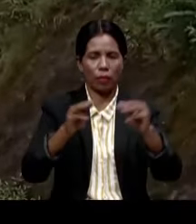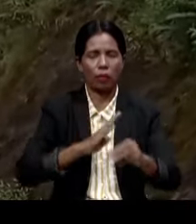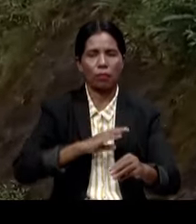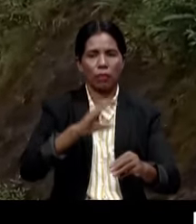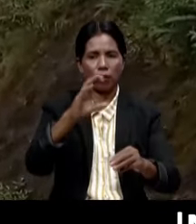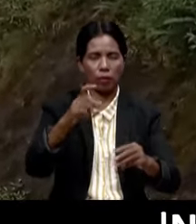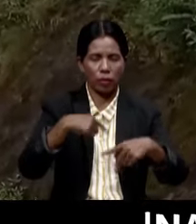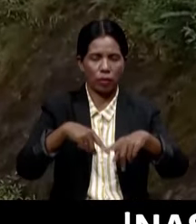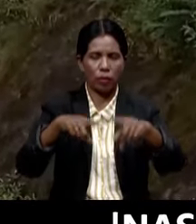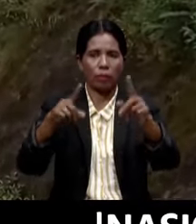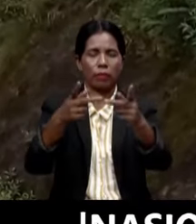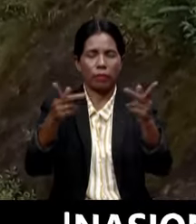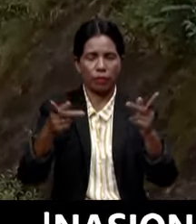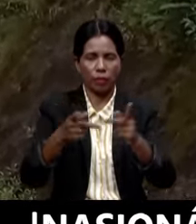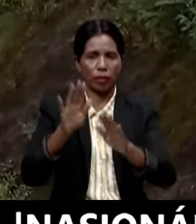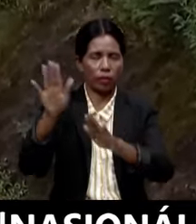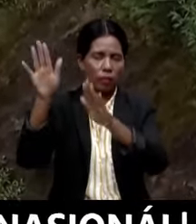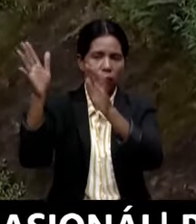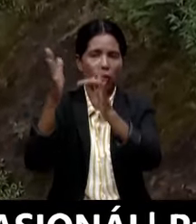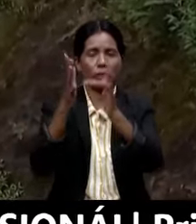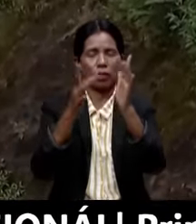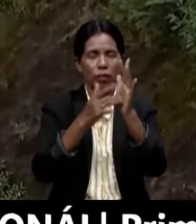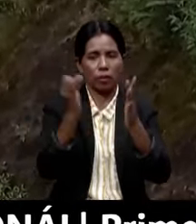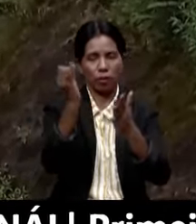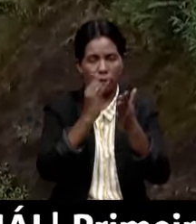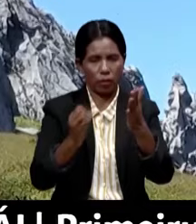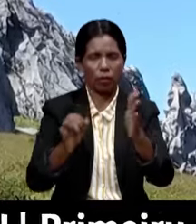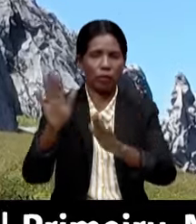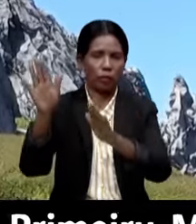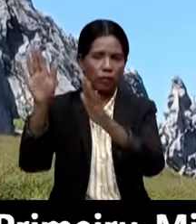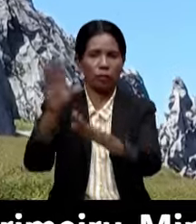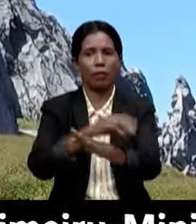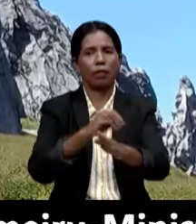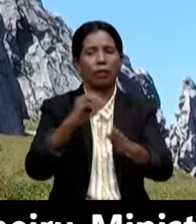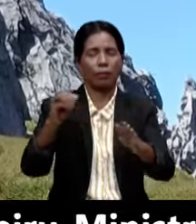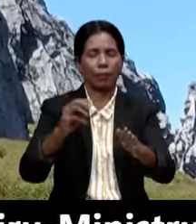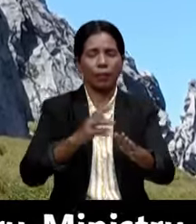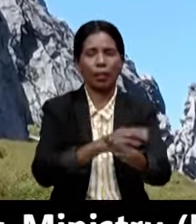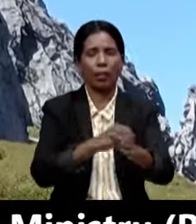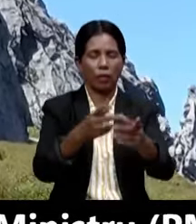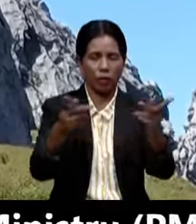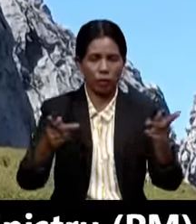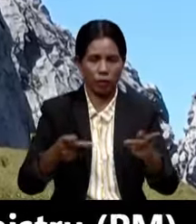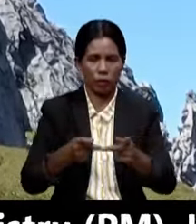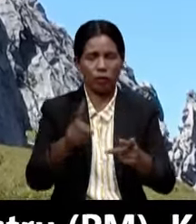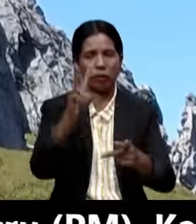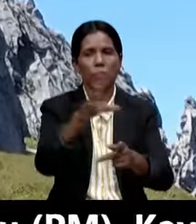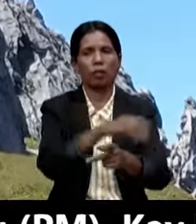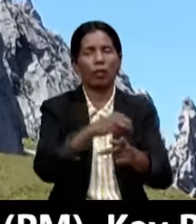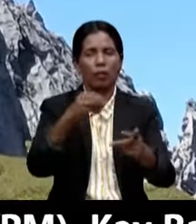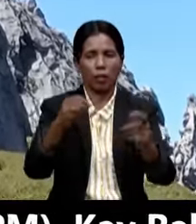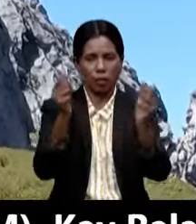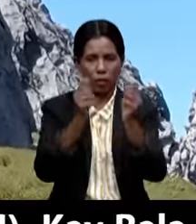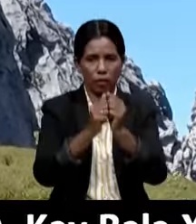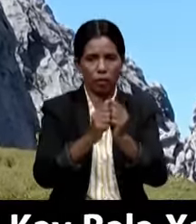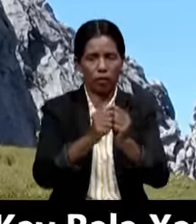Baucau atubai sitio turístico estátua Cristo Liurai ihe foho Matebian, ihe posto rua nebe maka sitio turístico ne pertence ba,